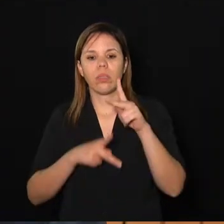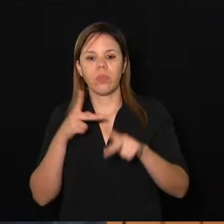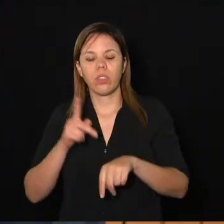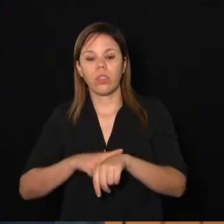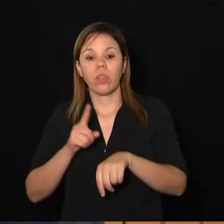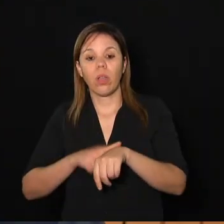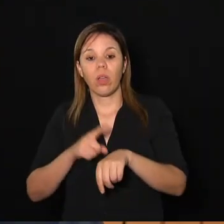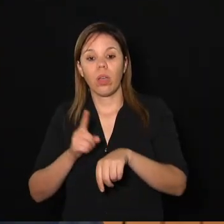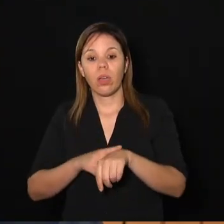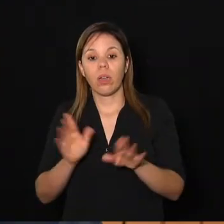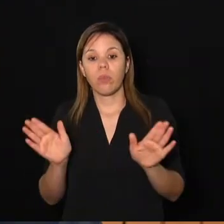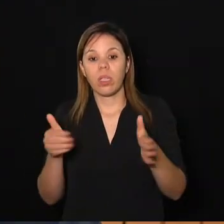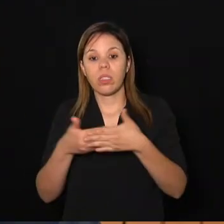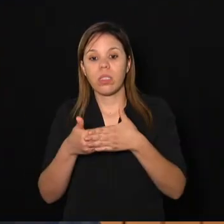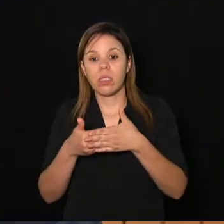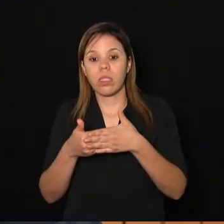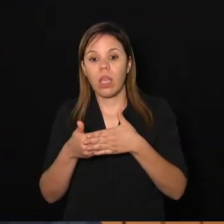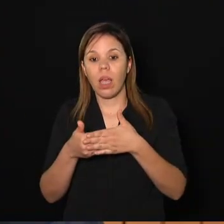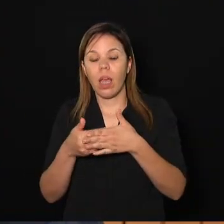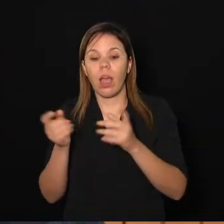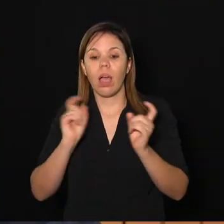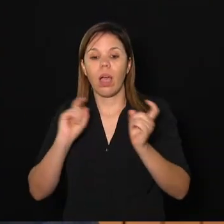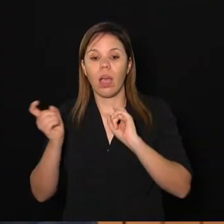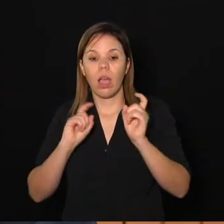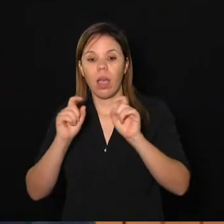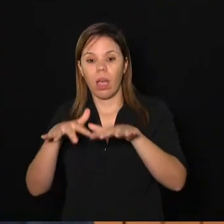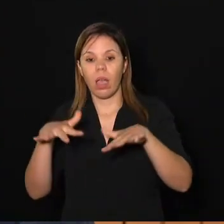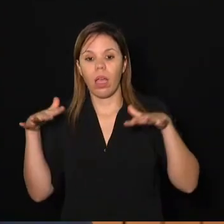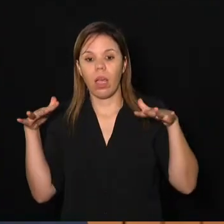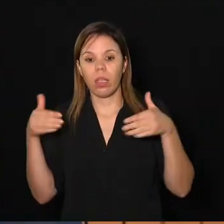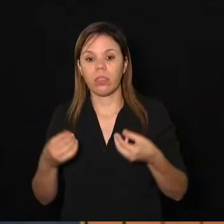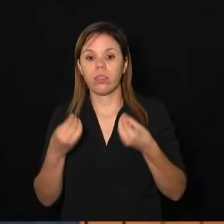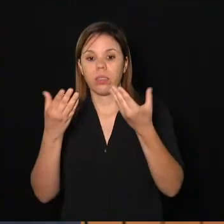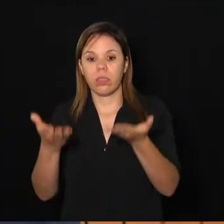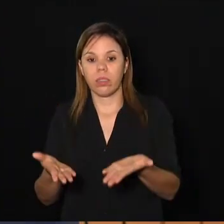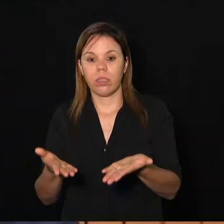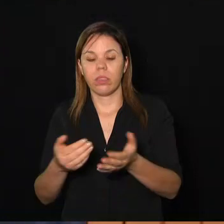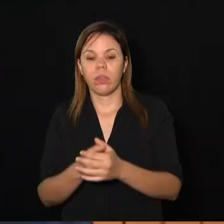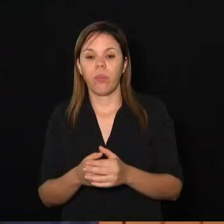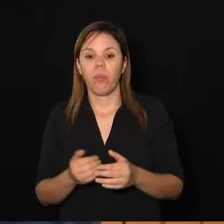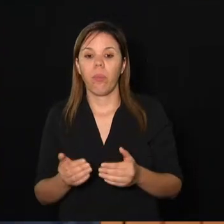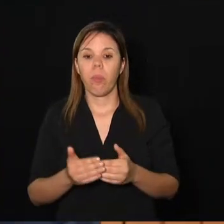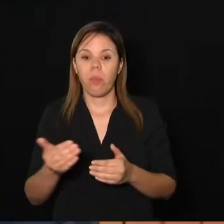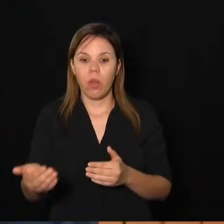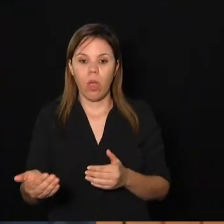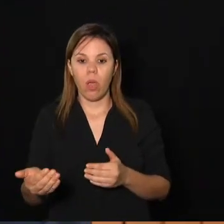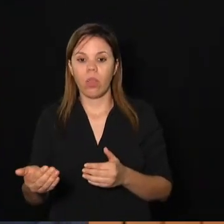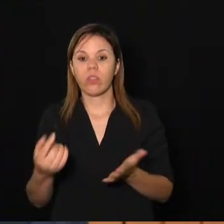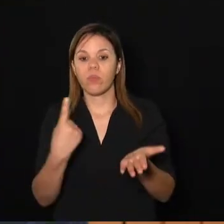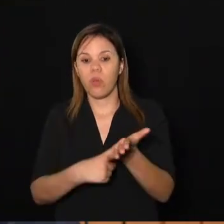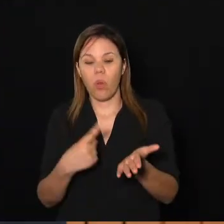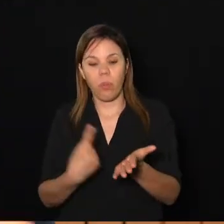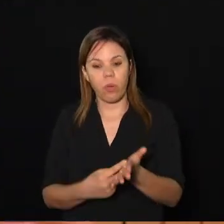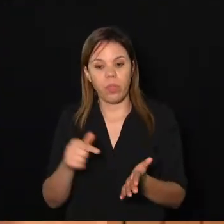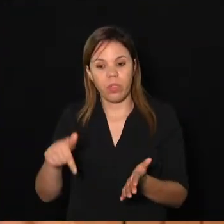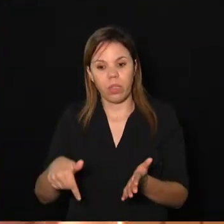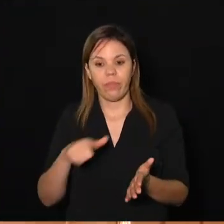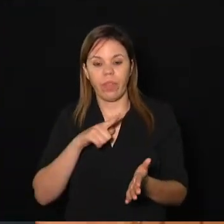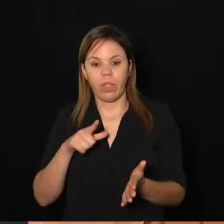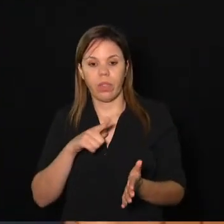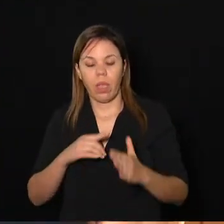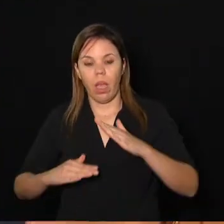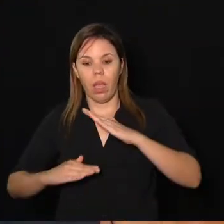horário para encerrar a audiência pública preciso integrar o plenário aqui para um próximo compromisso da câmara então eu vou pedir que